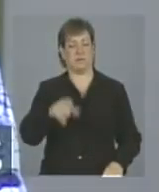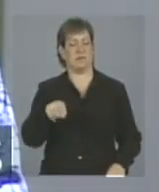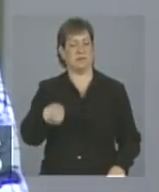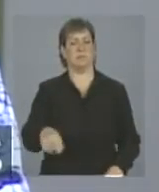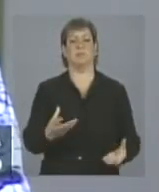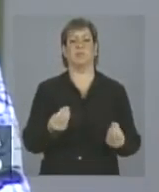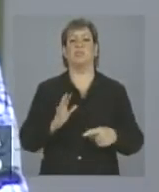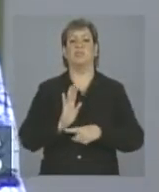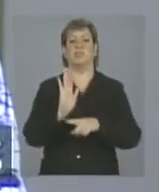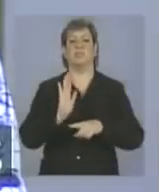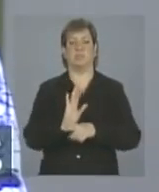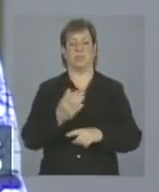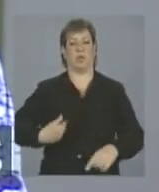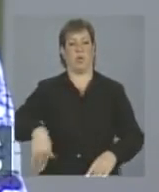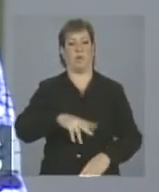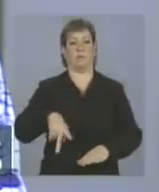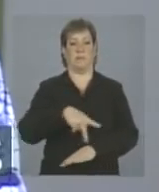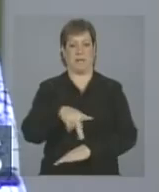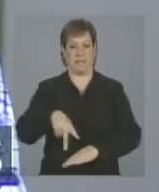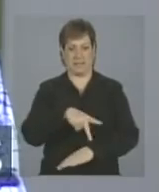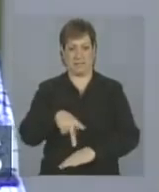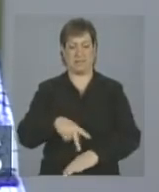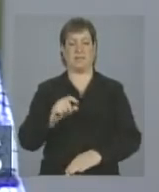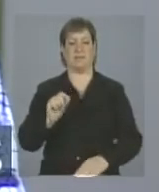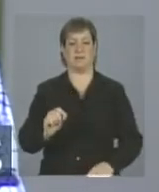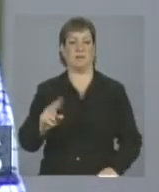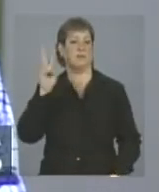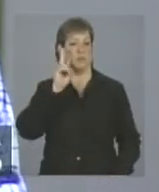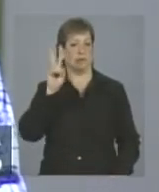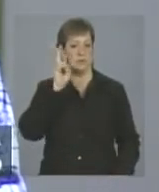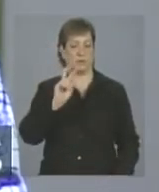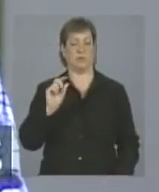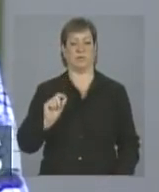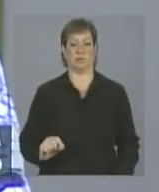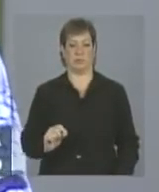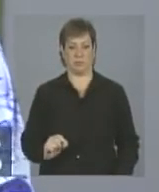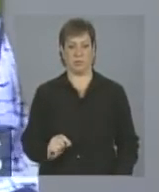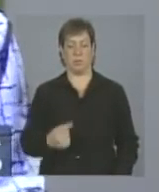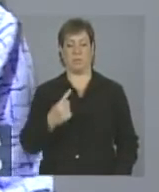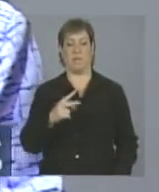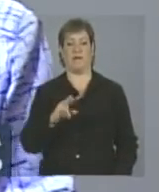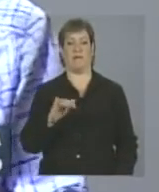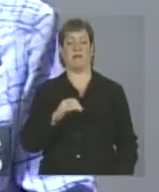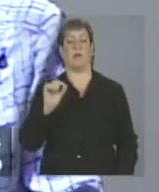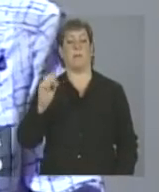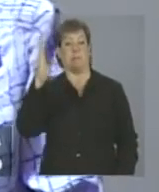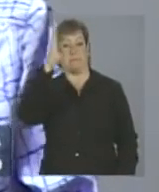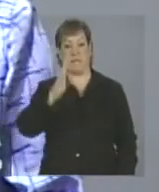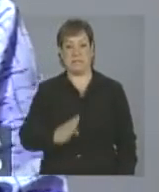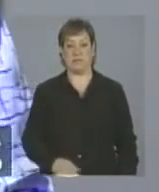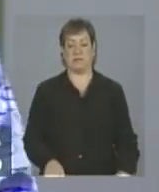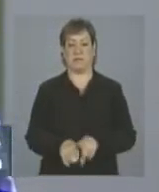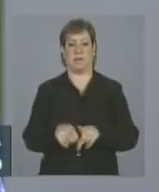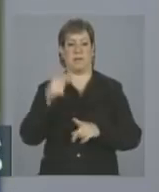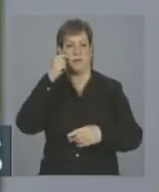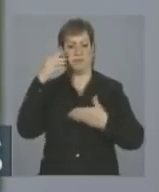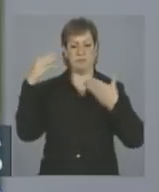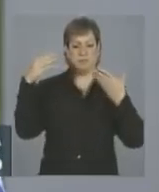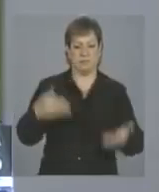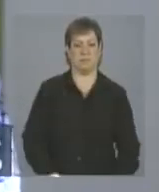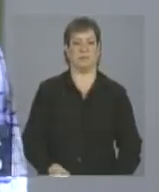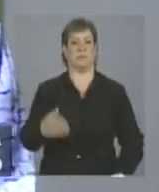grandes contribuições para o nosso país no que se refere a uma visão de Brasil e de presença do